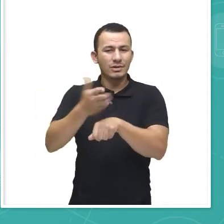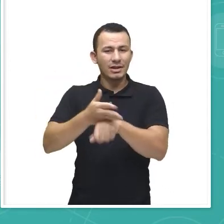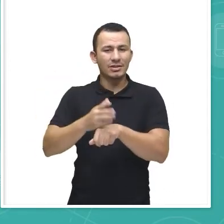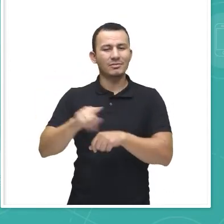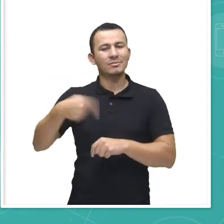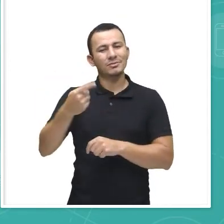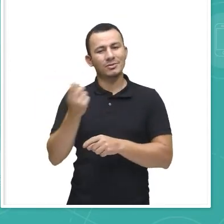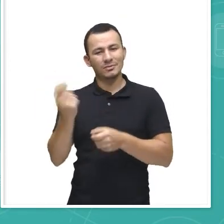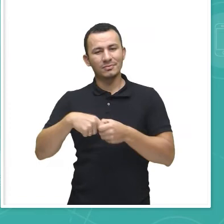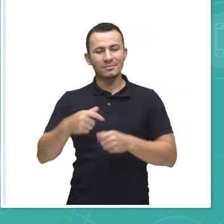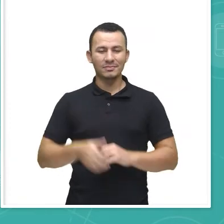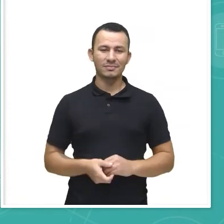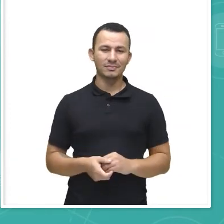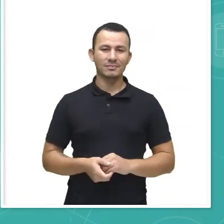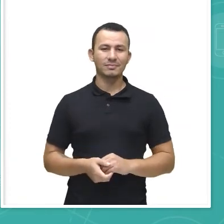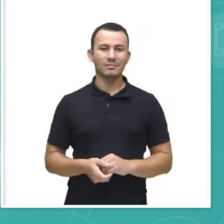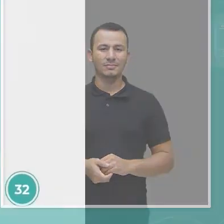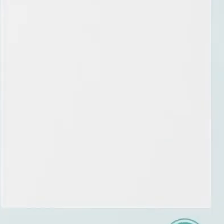a pouco.